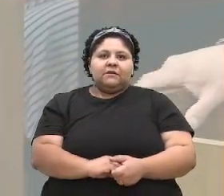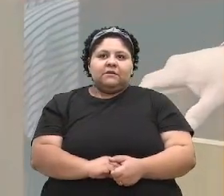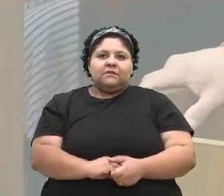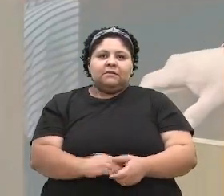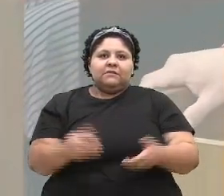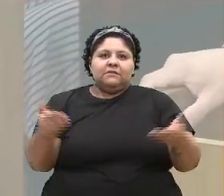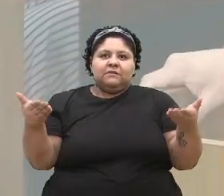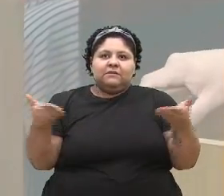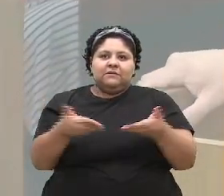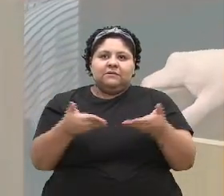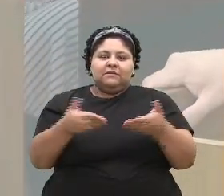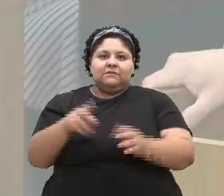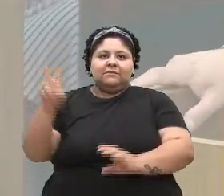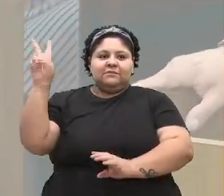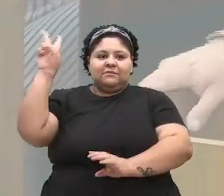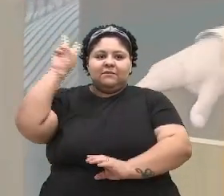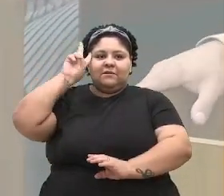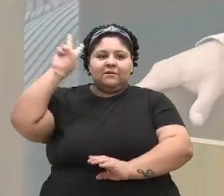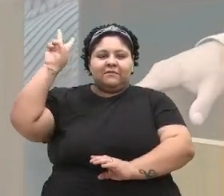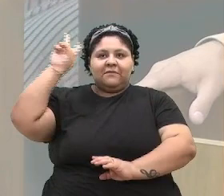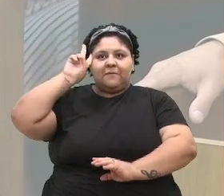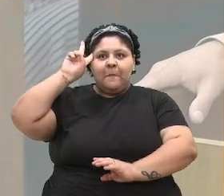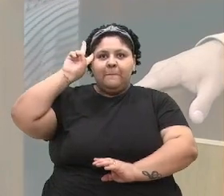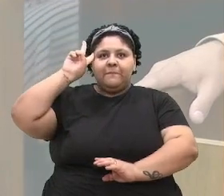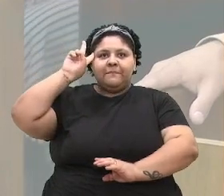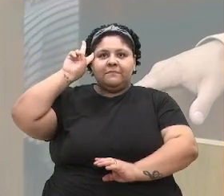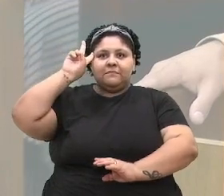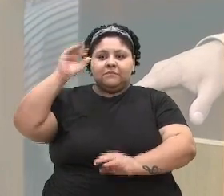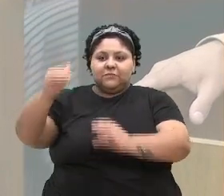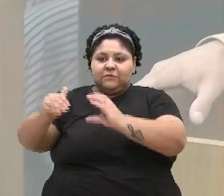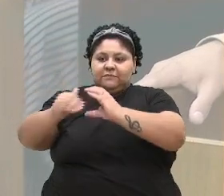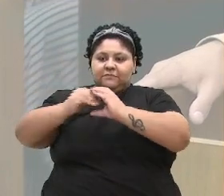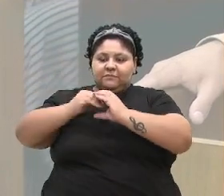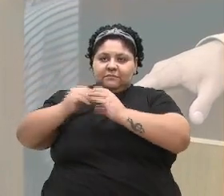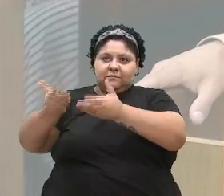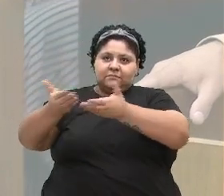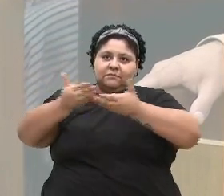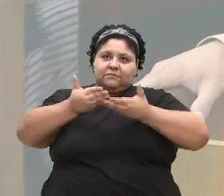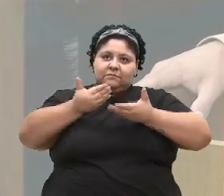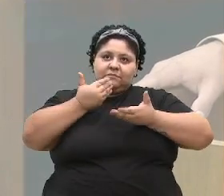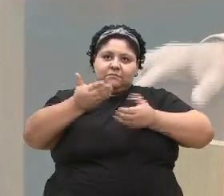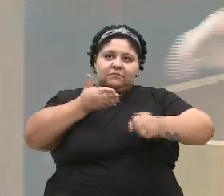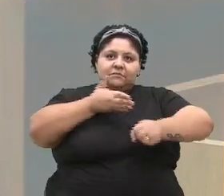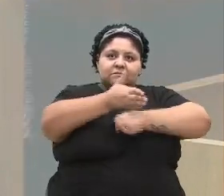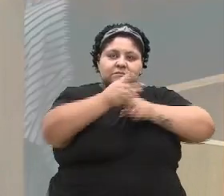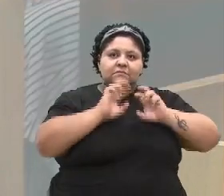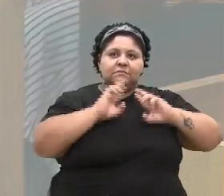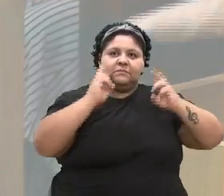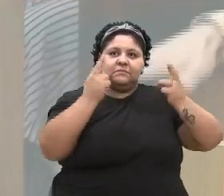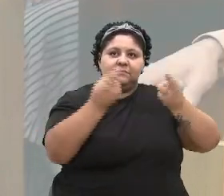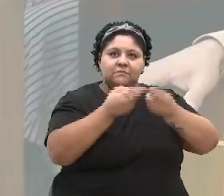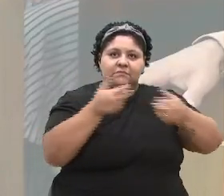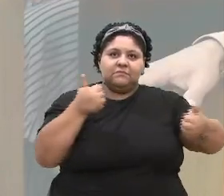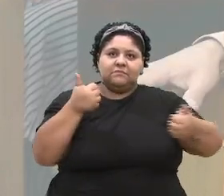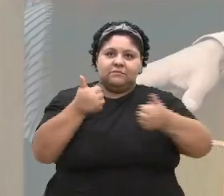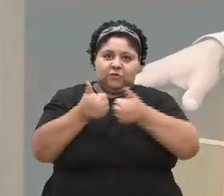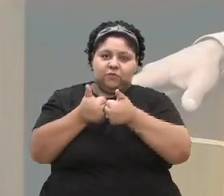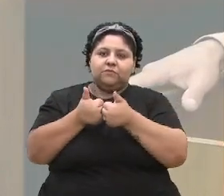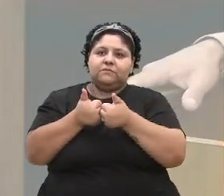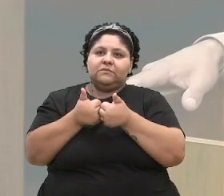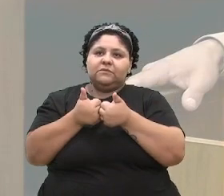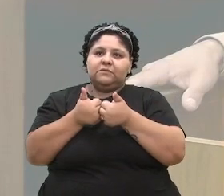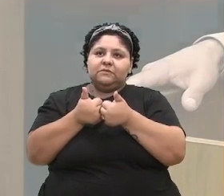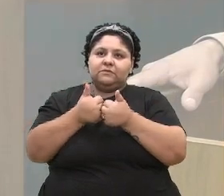Nesta segunda-feira, recebi o convite para participar da reunião, juntamente ali com